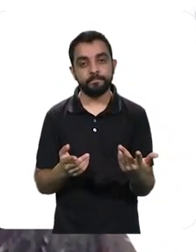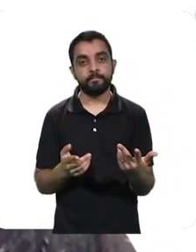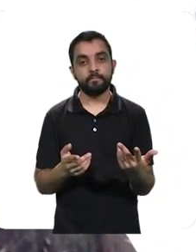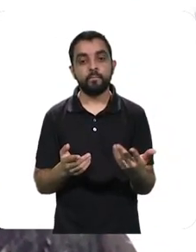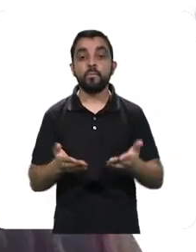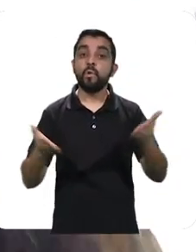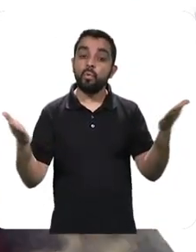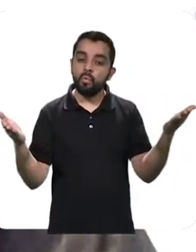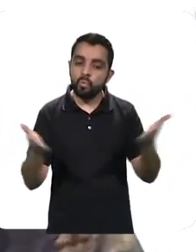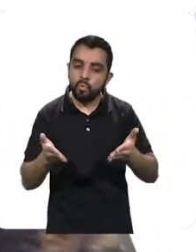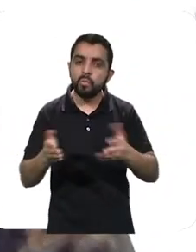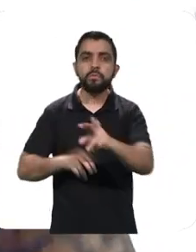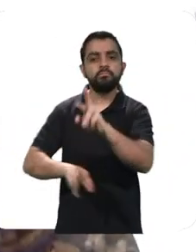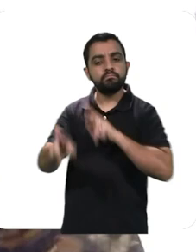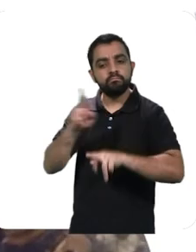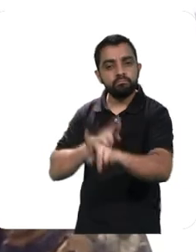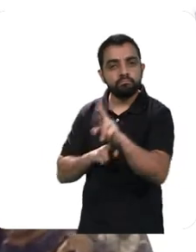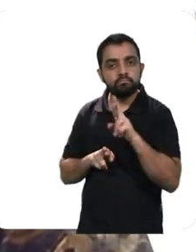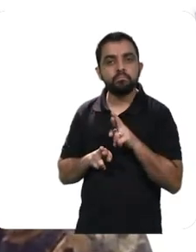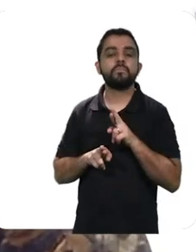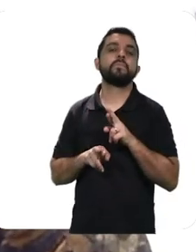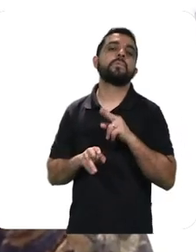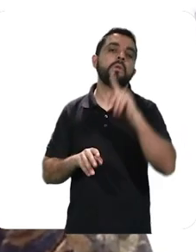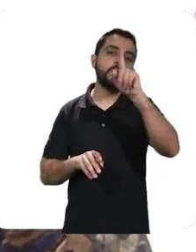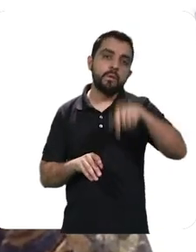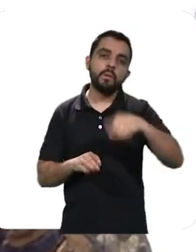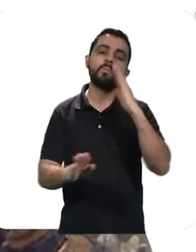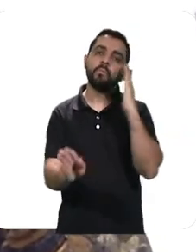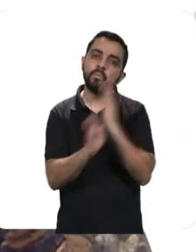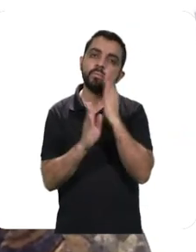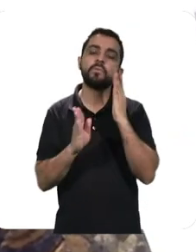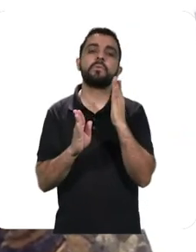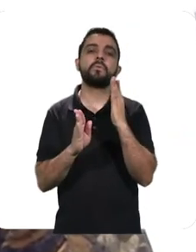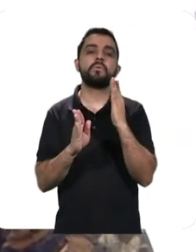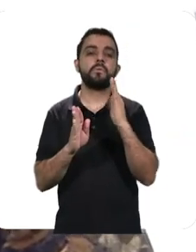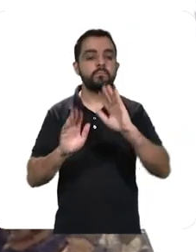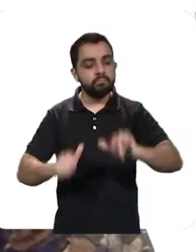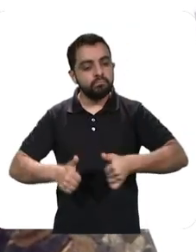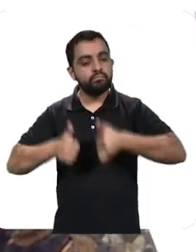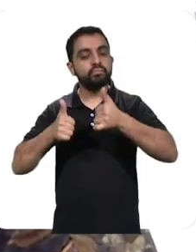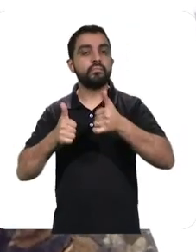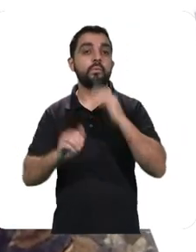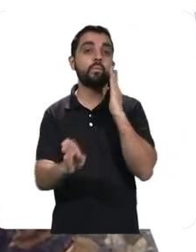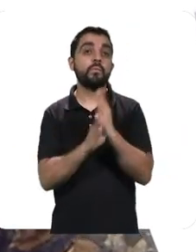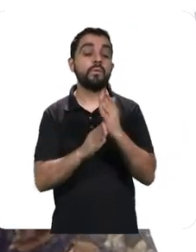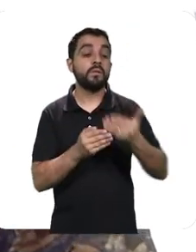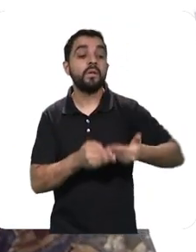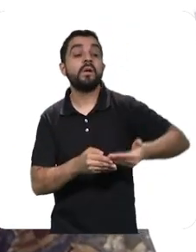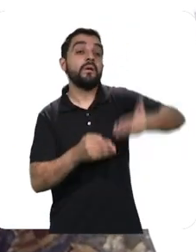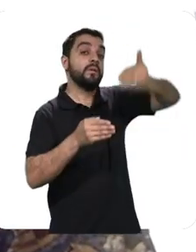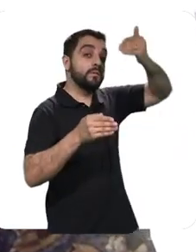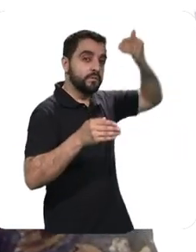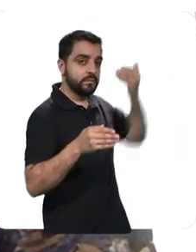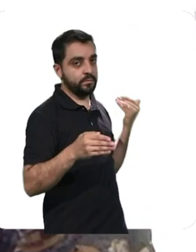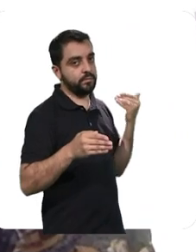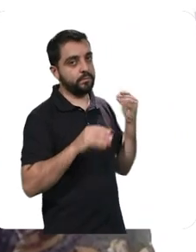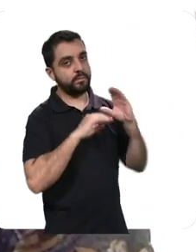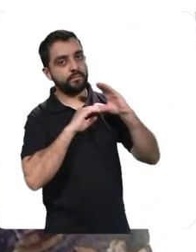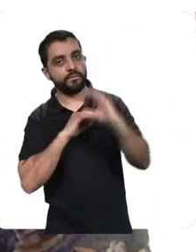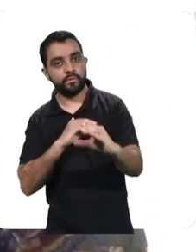colhendo os frutos dessa nossa decisão há 5 anos atrás.